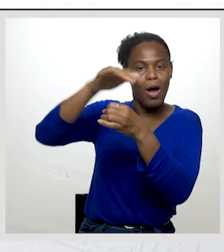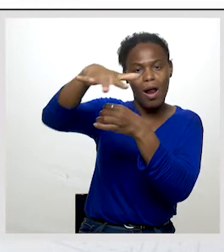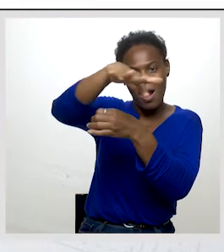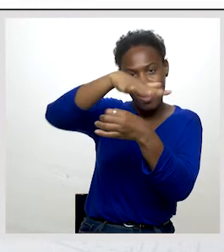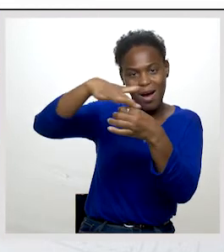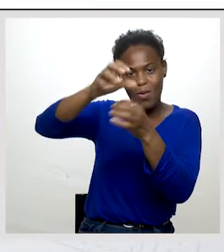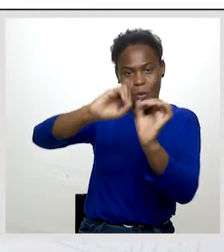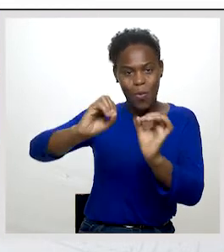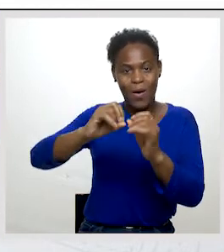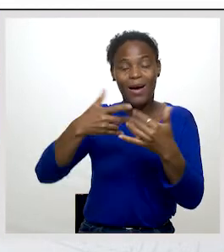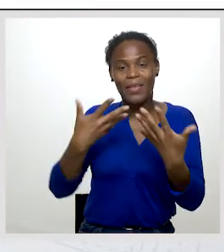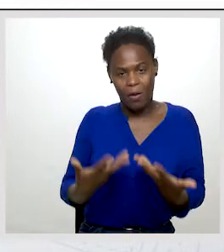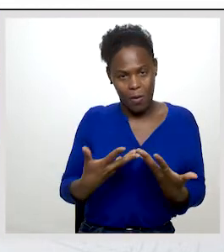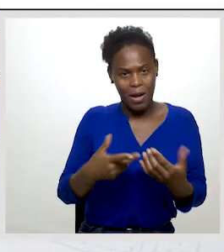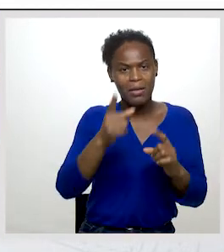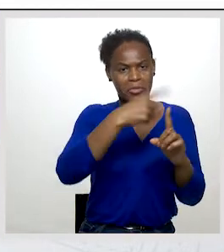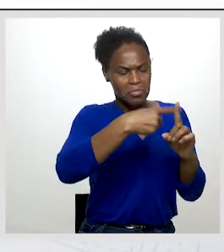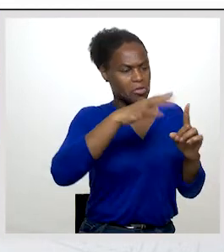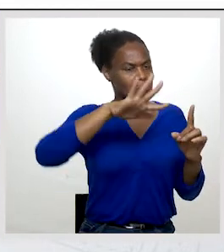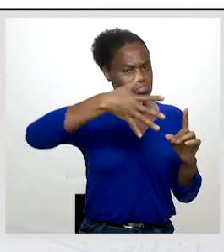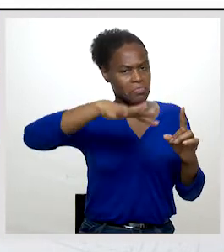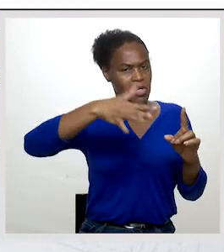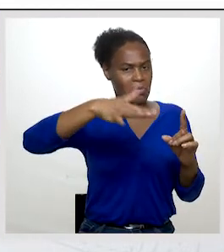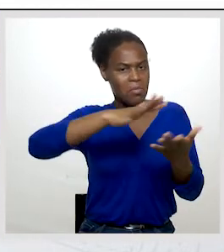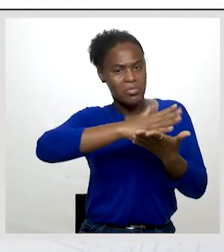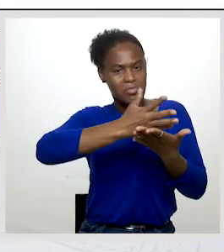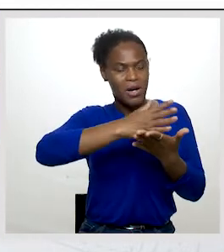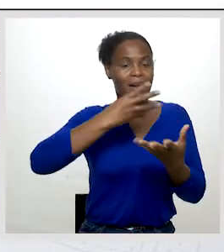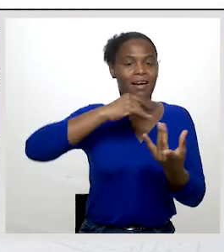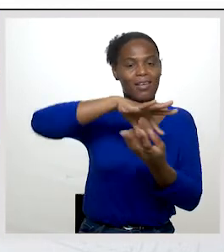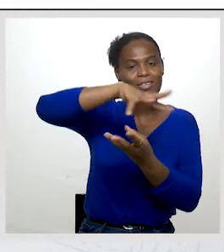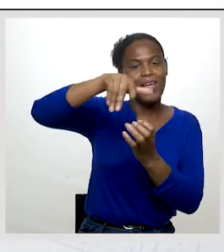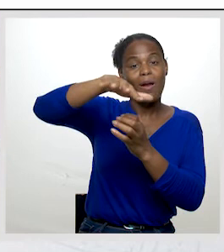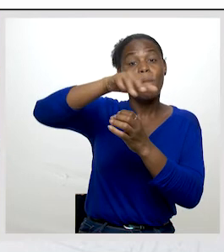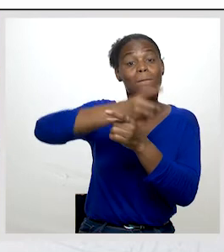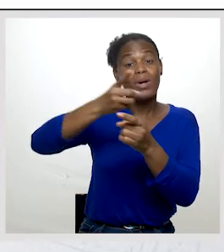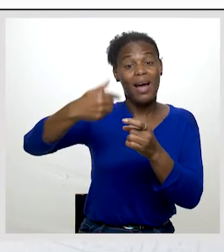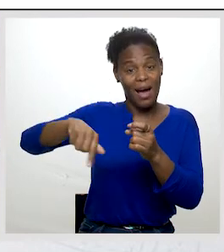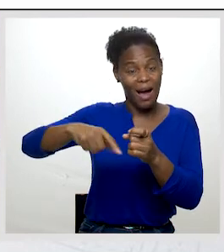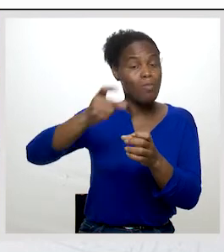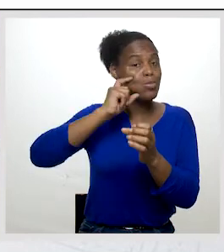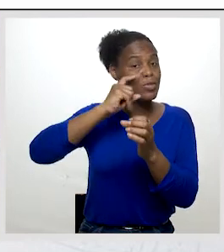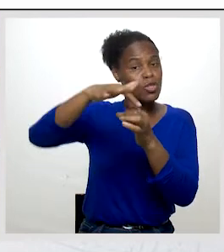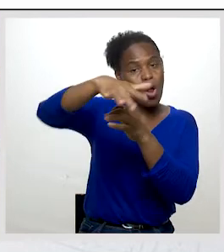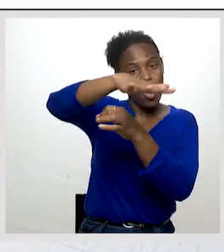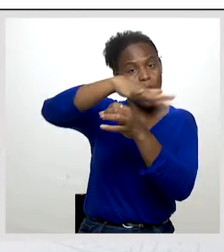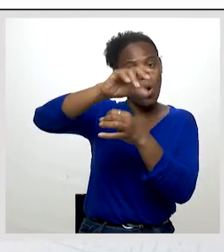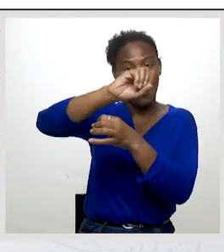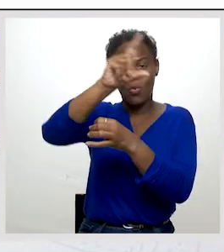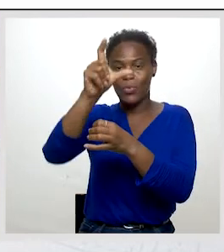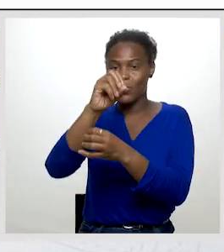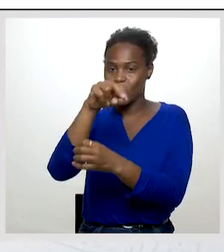ozono. E a nossa atual tem uma temperatura moderada na superfície devido à presença da